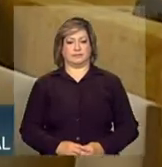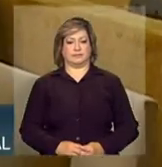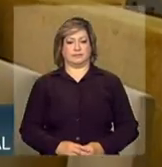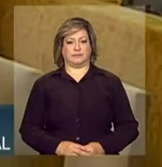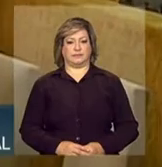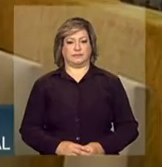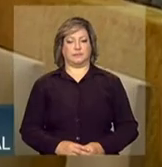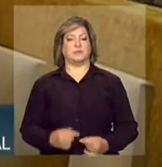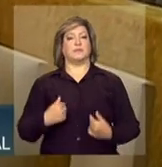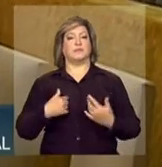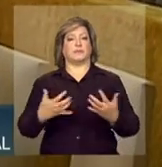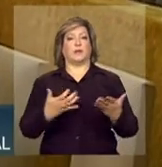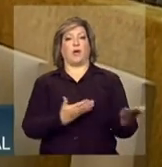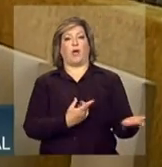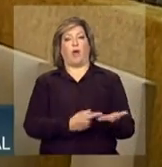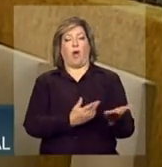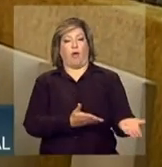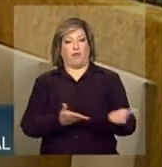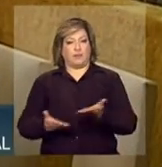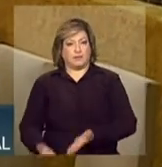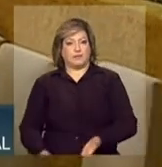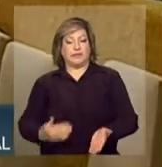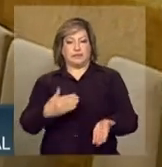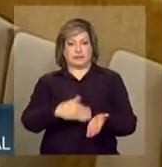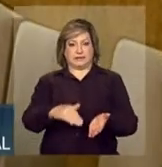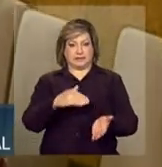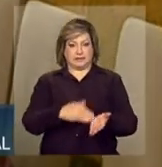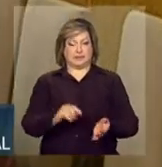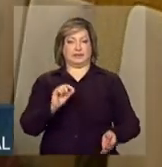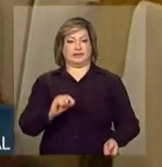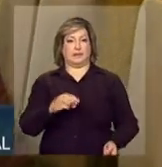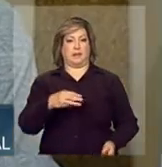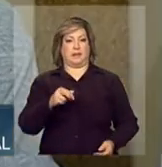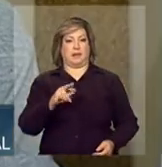Quero convidar a conselheira Marília Leão, da Abrand EH.